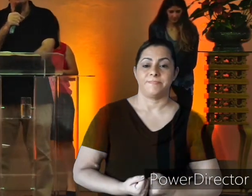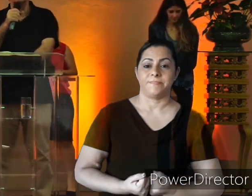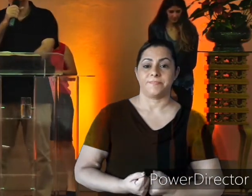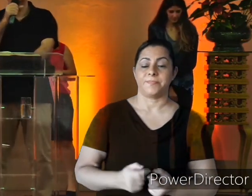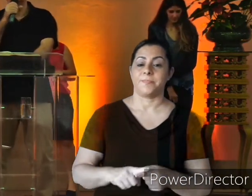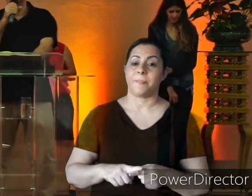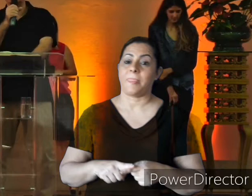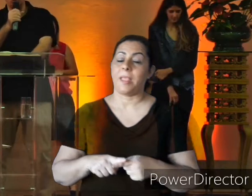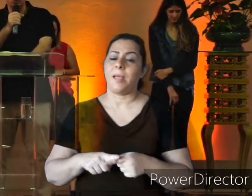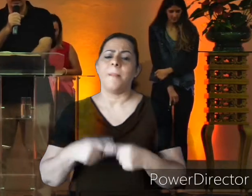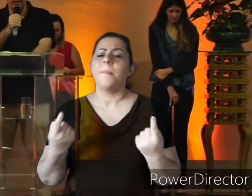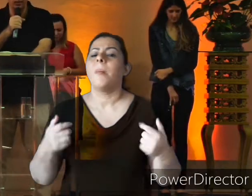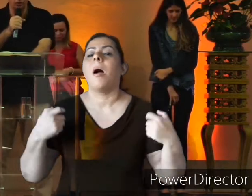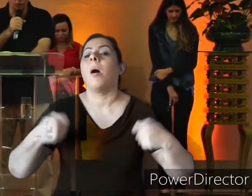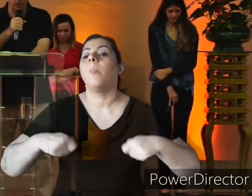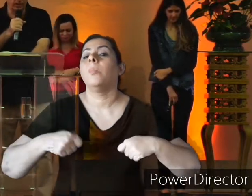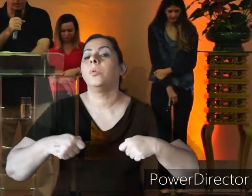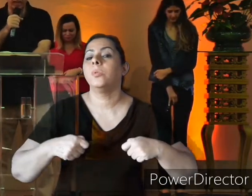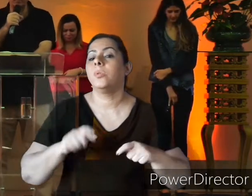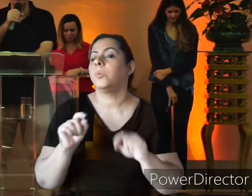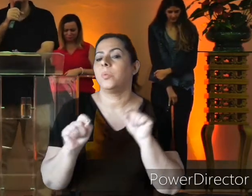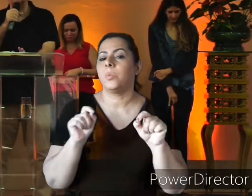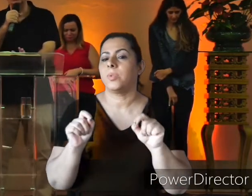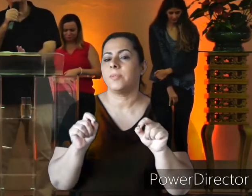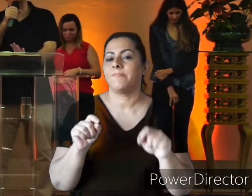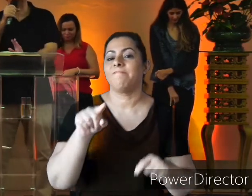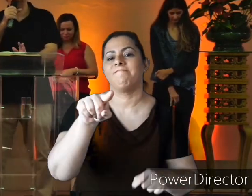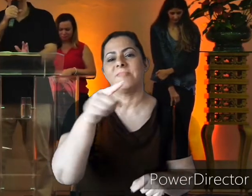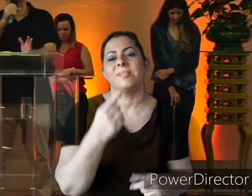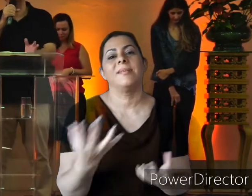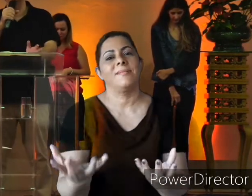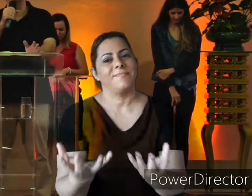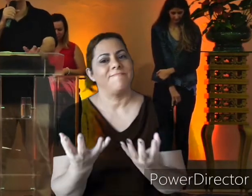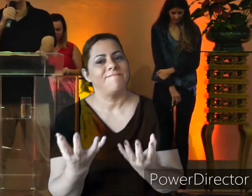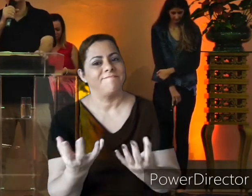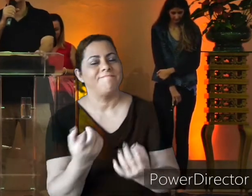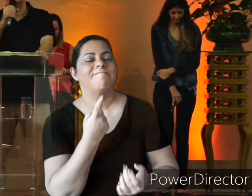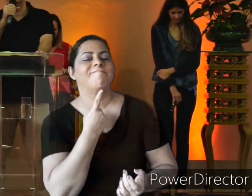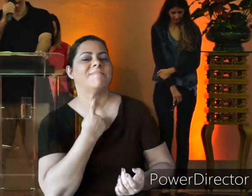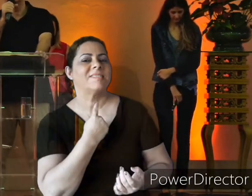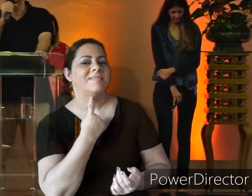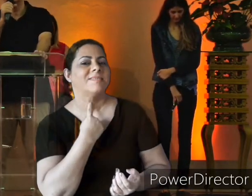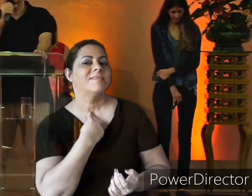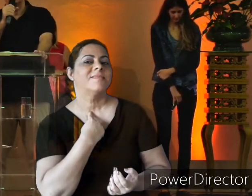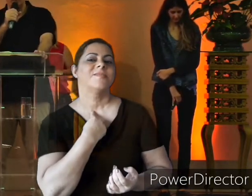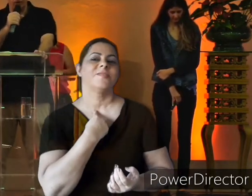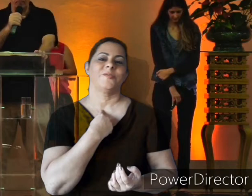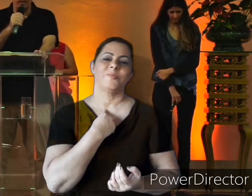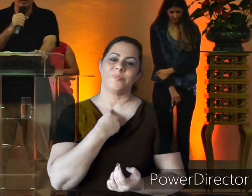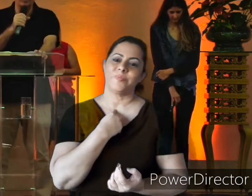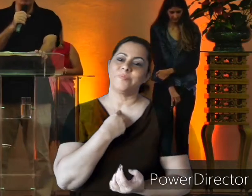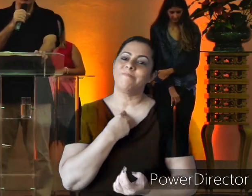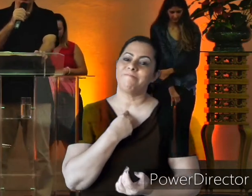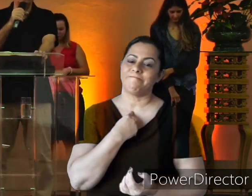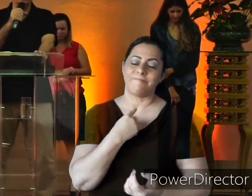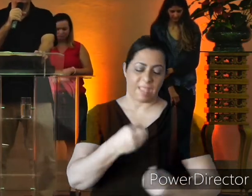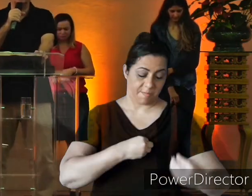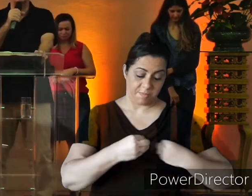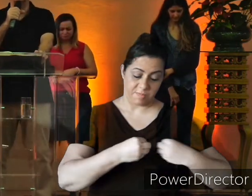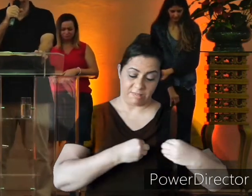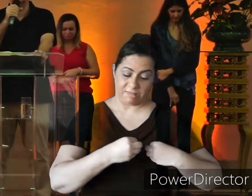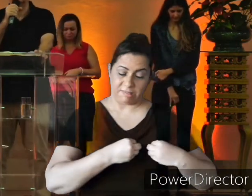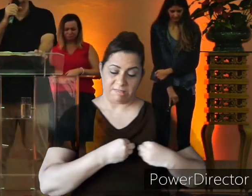abrir mão de tudo aquilo que justamente está impedindo que Deus se manifeste, pedir perdão